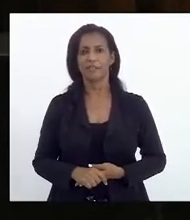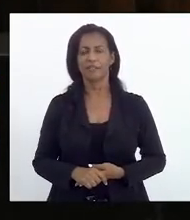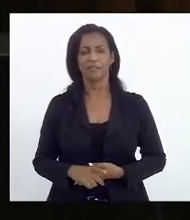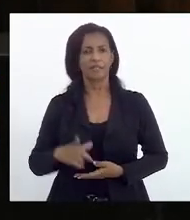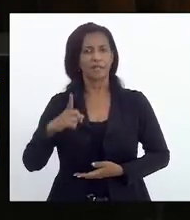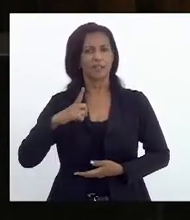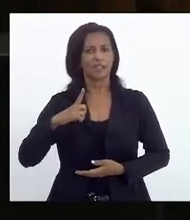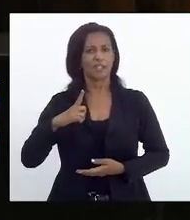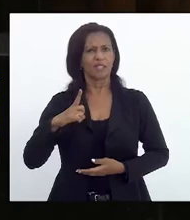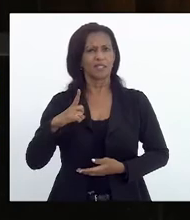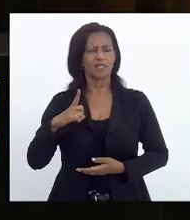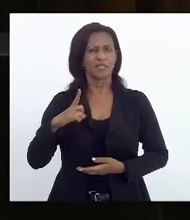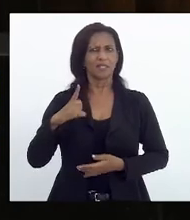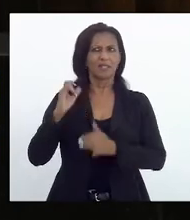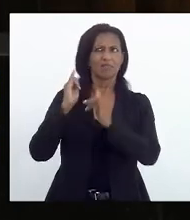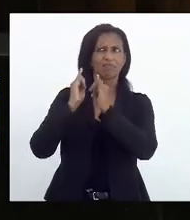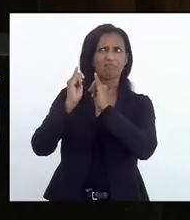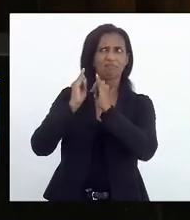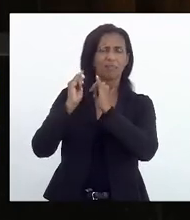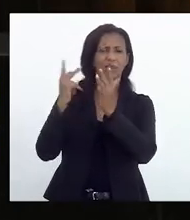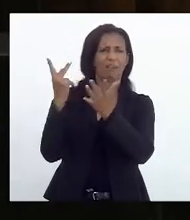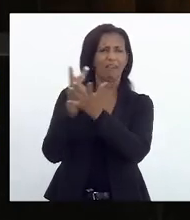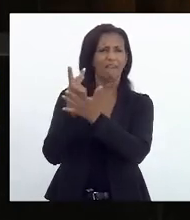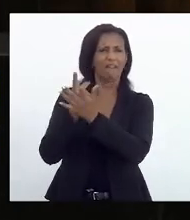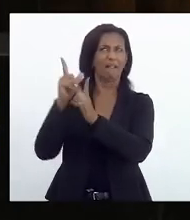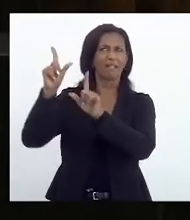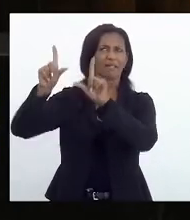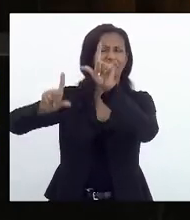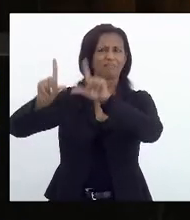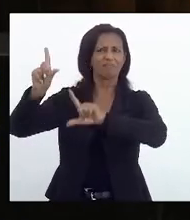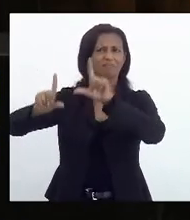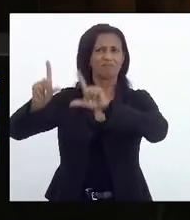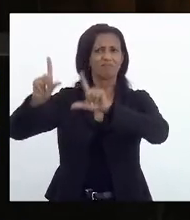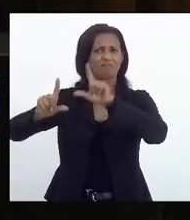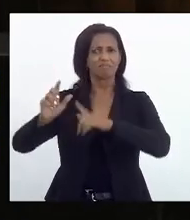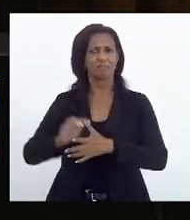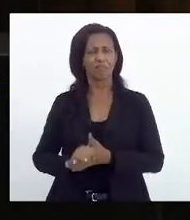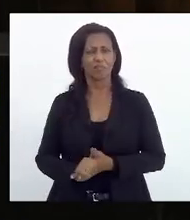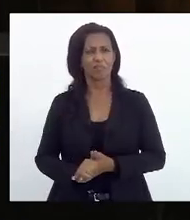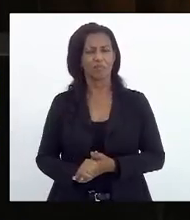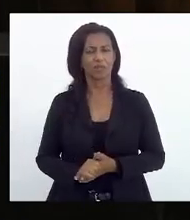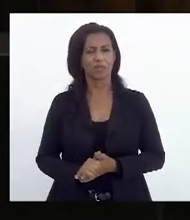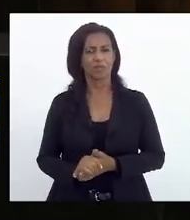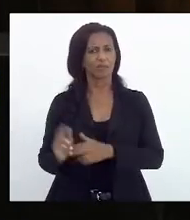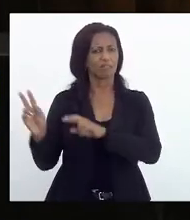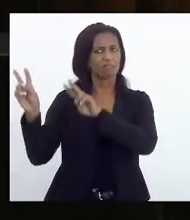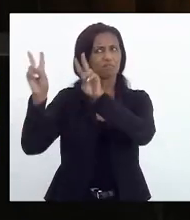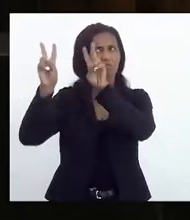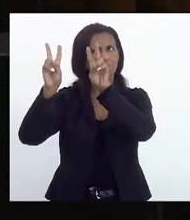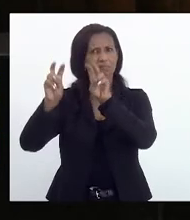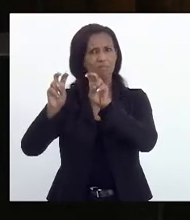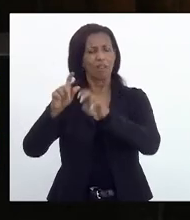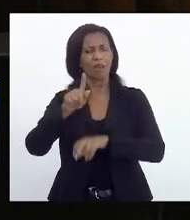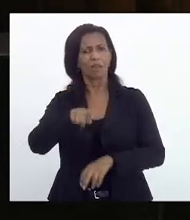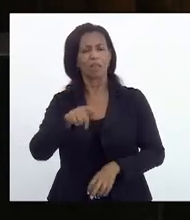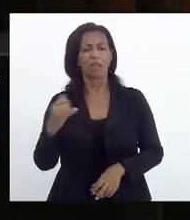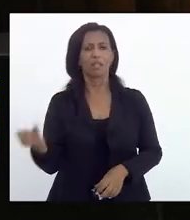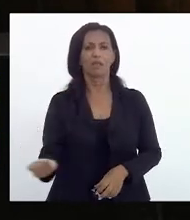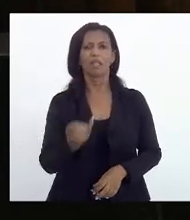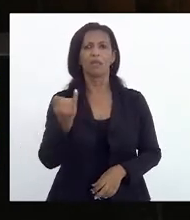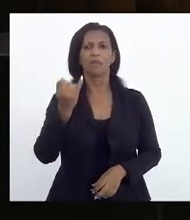havia matérias erradas sendo veiculadas sobre a questão que é muito importante